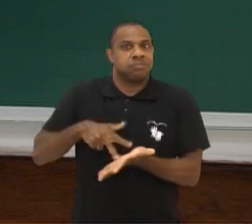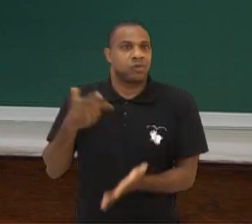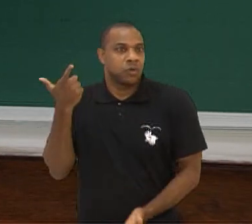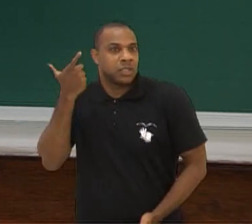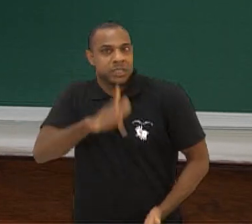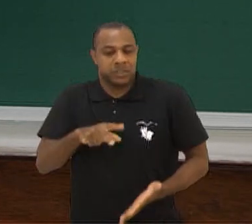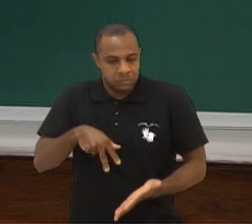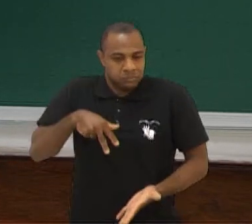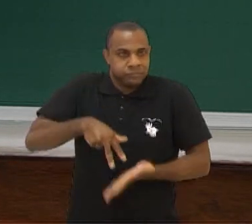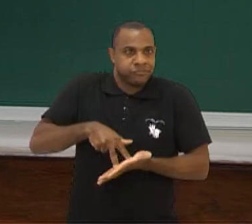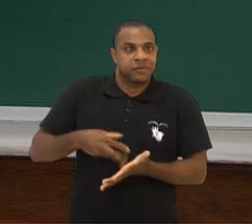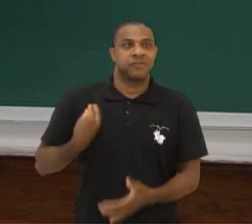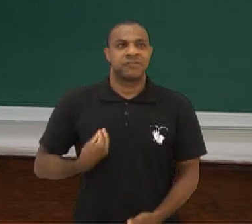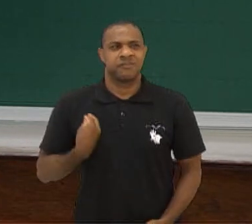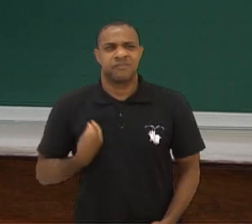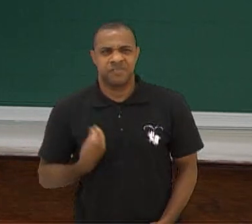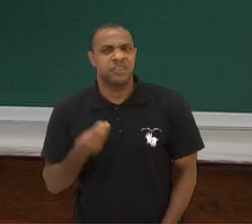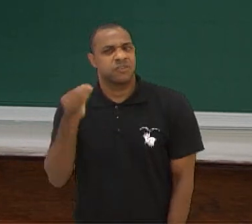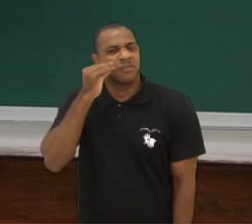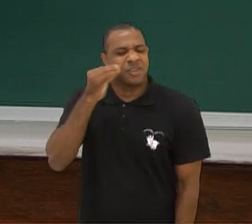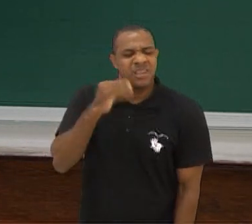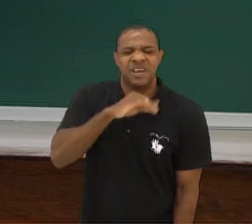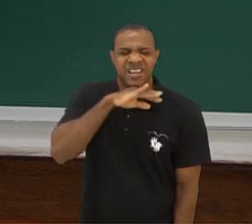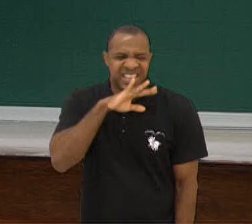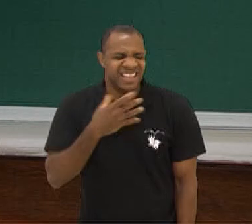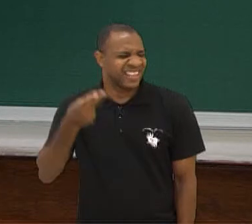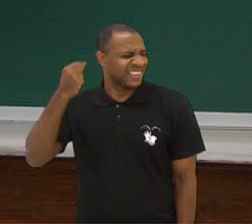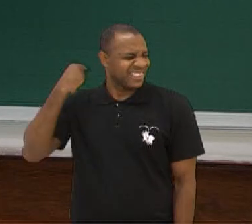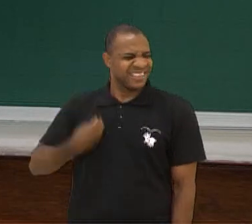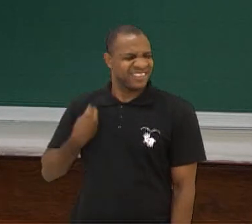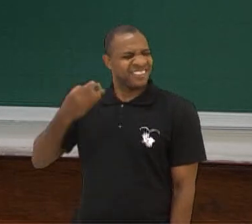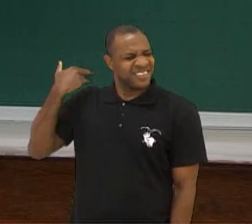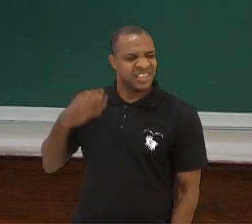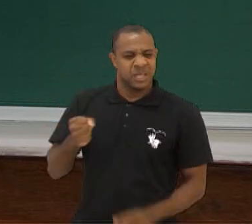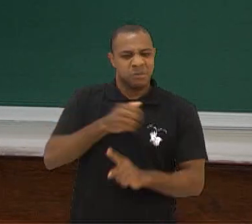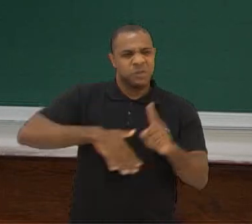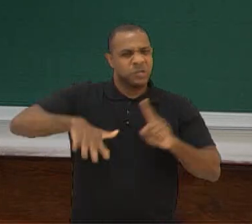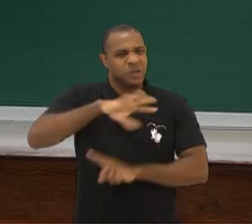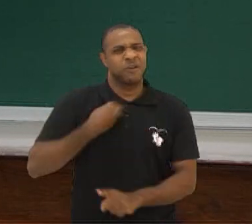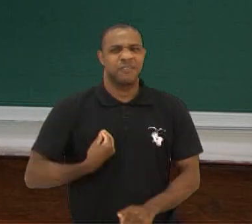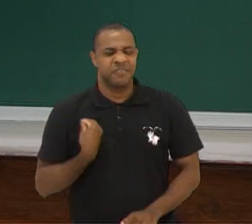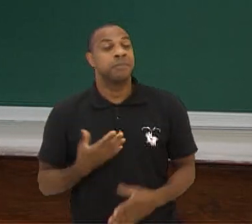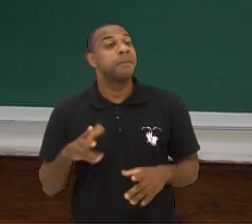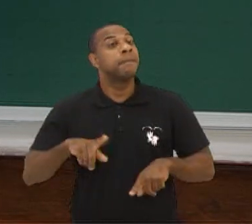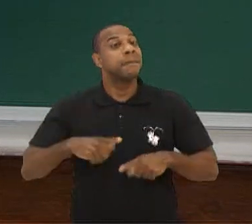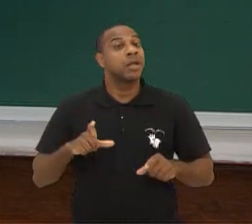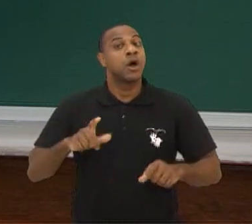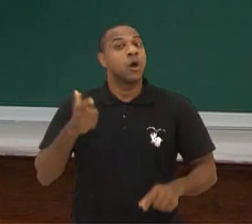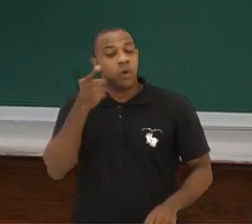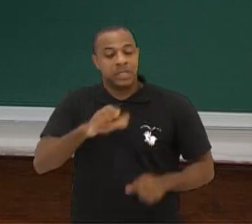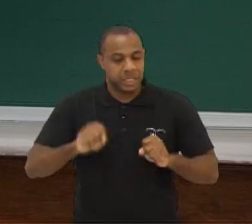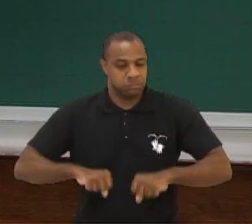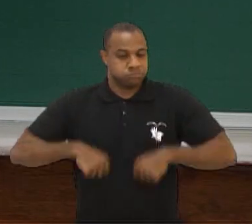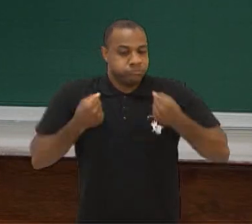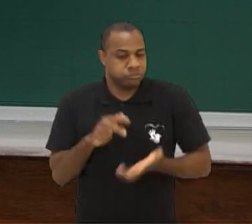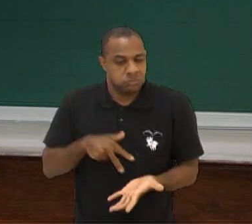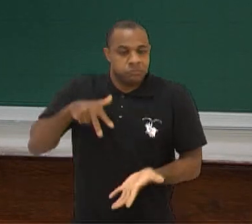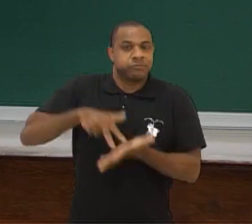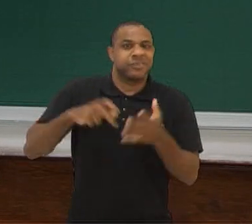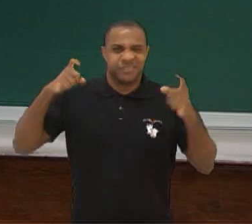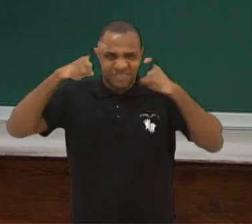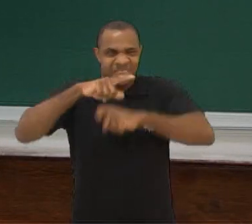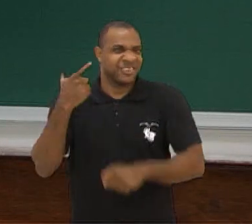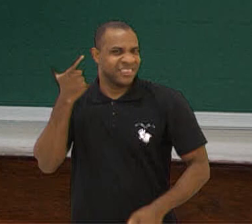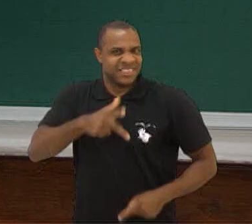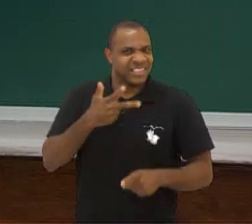superar, mesmo vivendo experiências ruins, né, do meio social em que vivem, elas conseguem superar as dificuldades. Então,